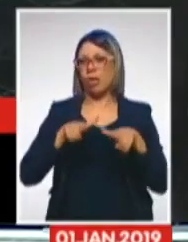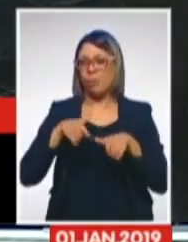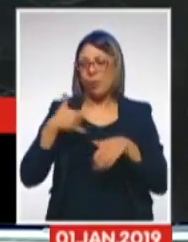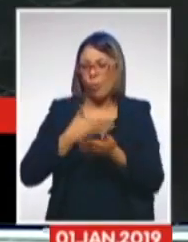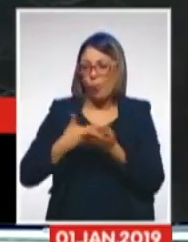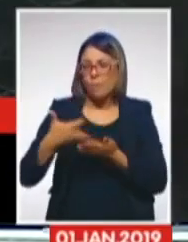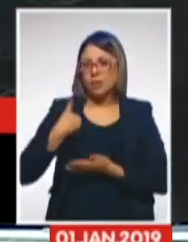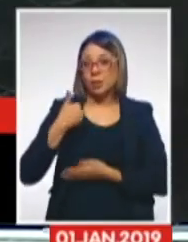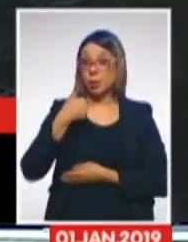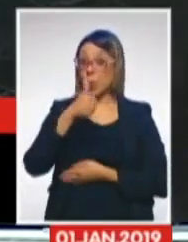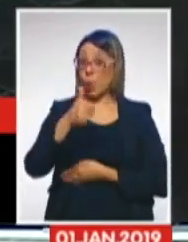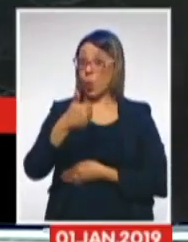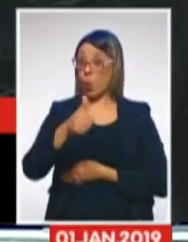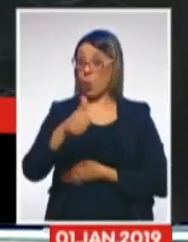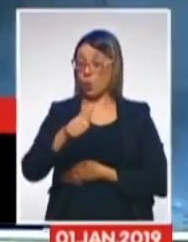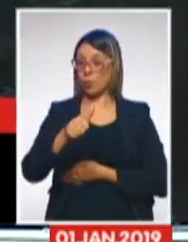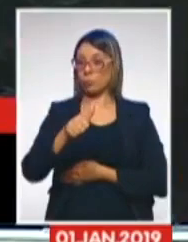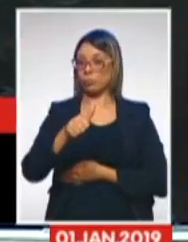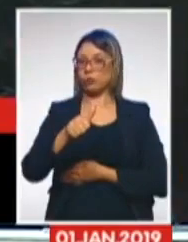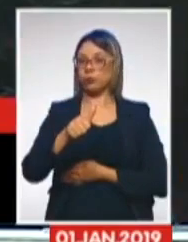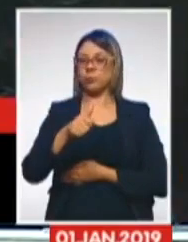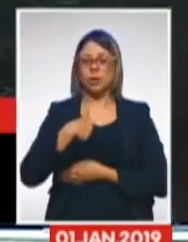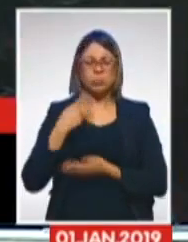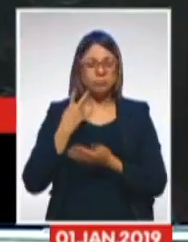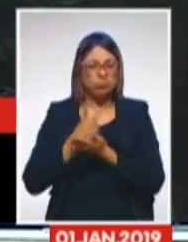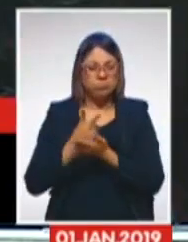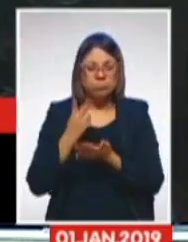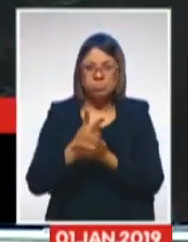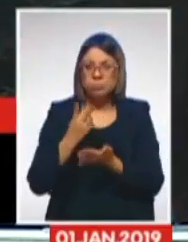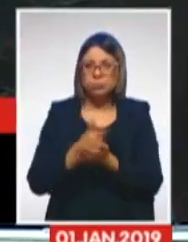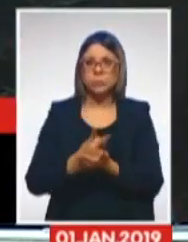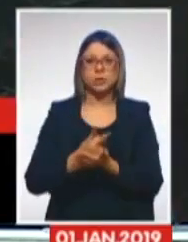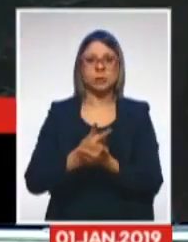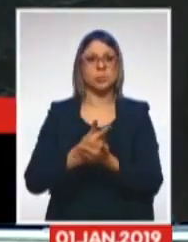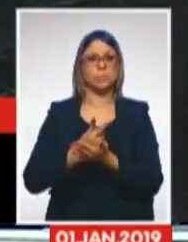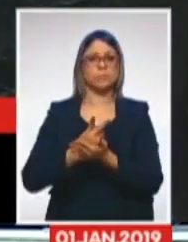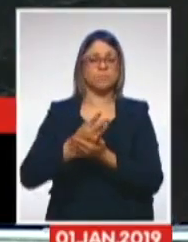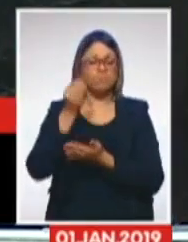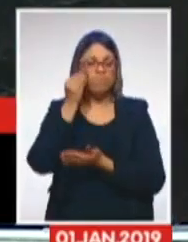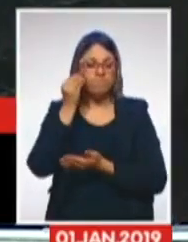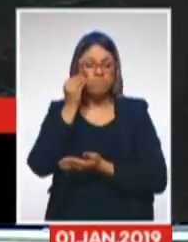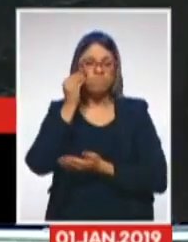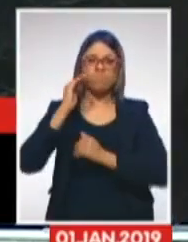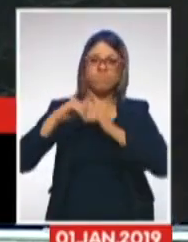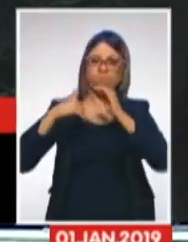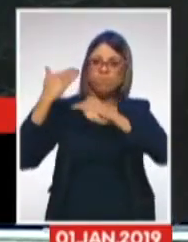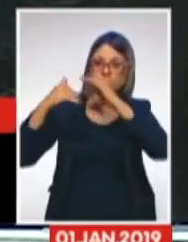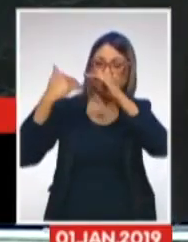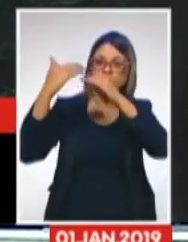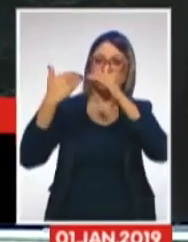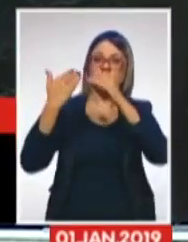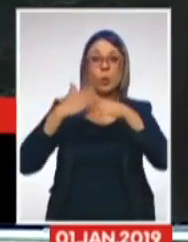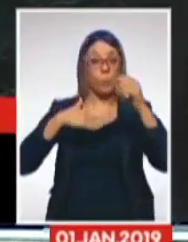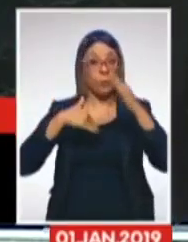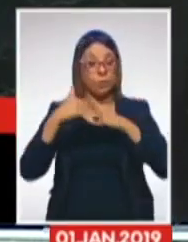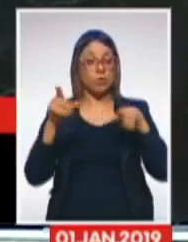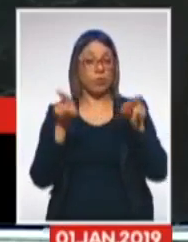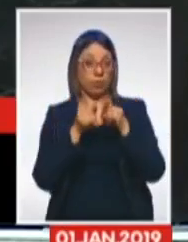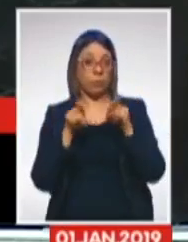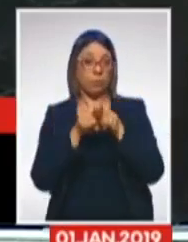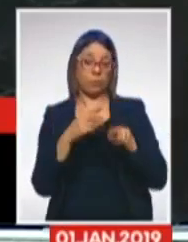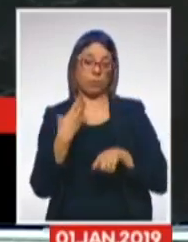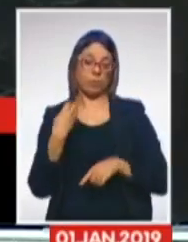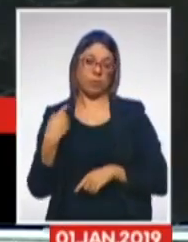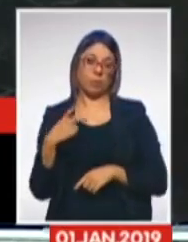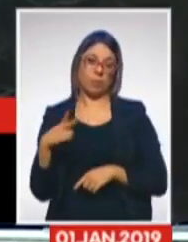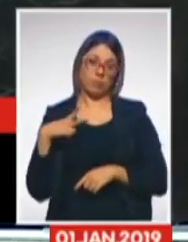11 anos de idade e sempre busquei o crescimento profissional e pessoal, meu e de quem